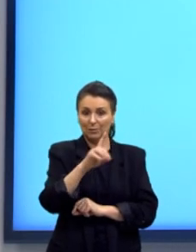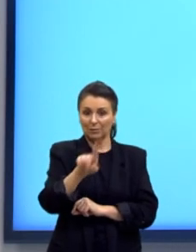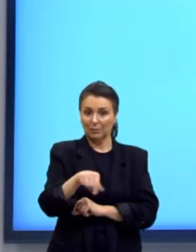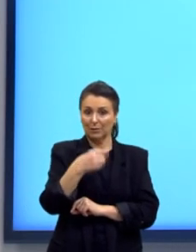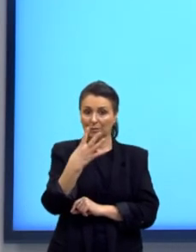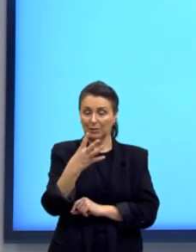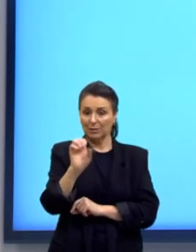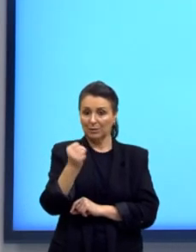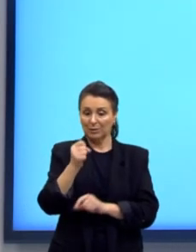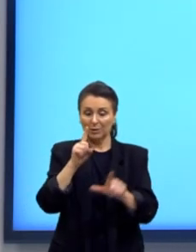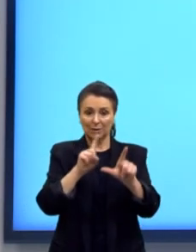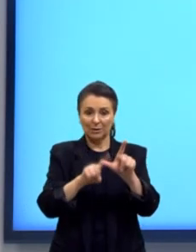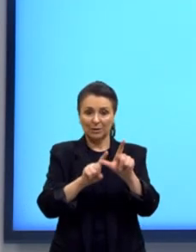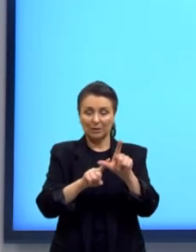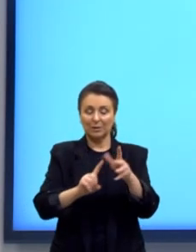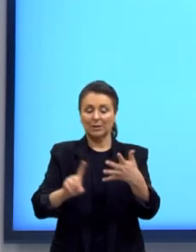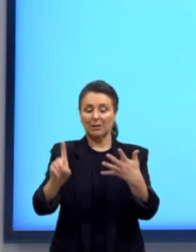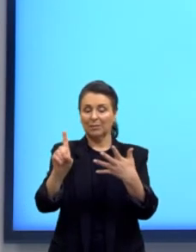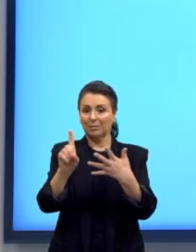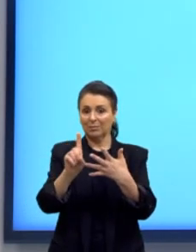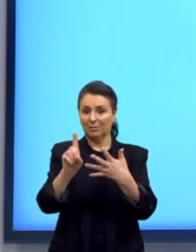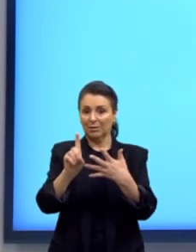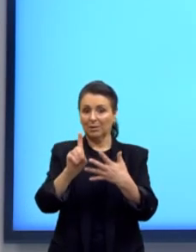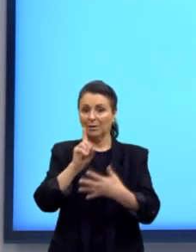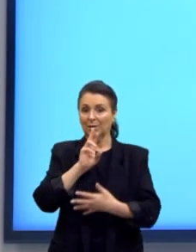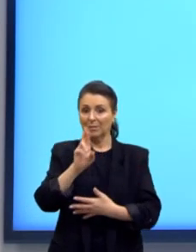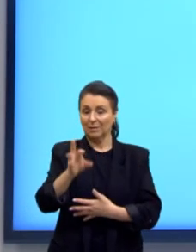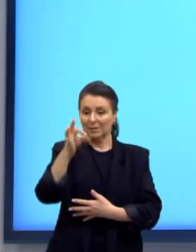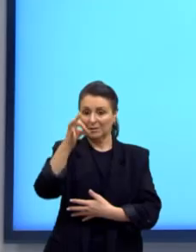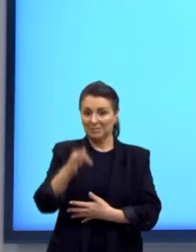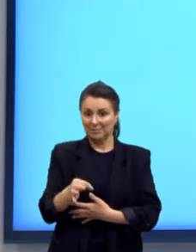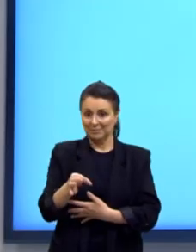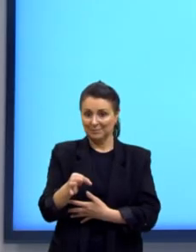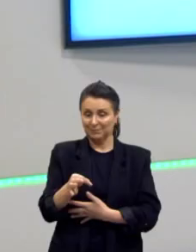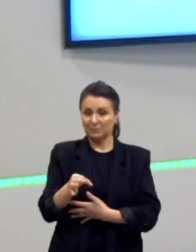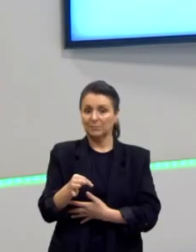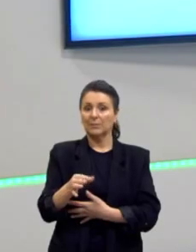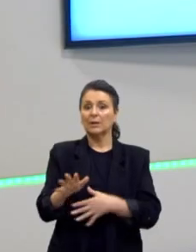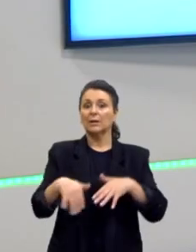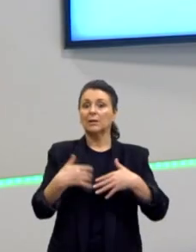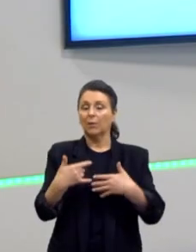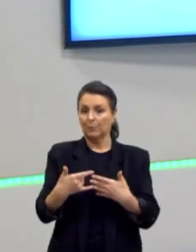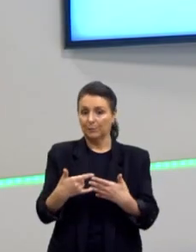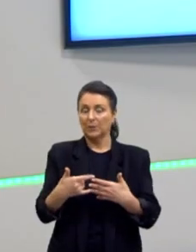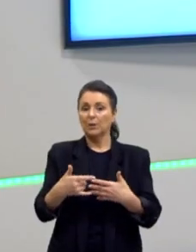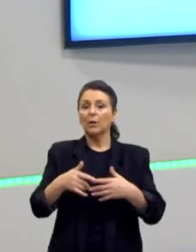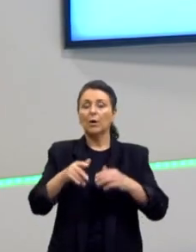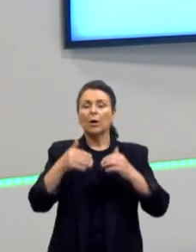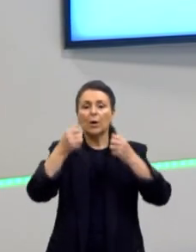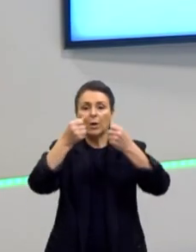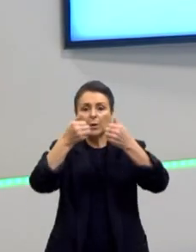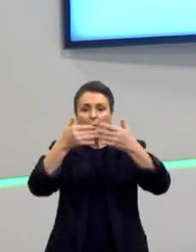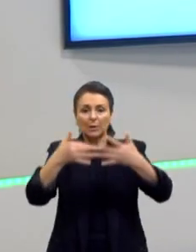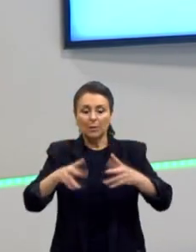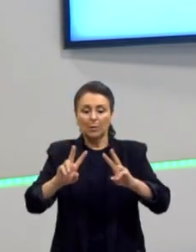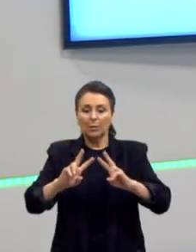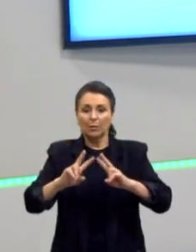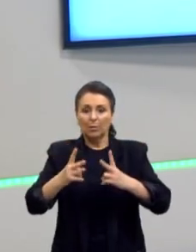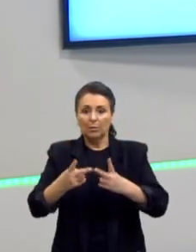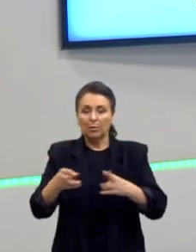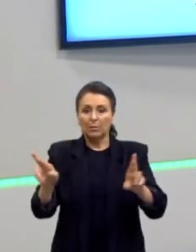4,48 letra de ser a nossa alternativa correta então trabalhamos a questão do volume né